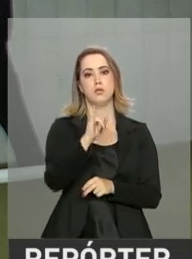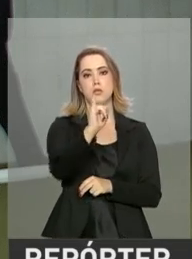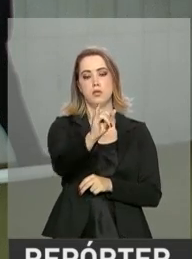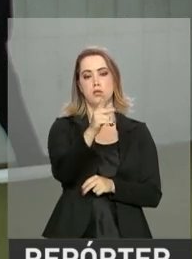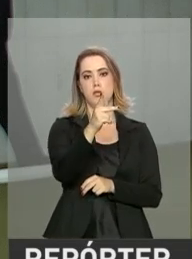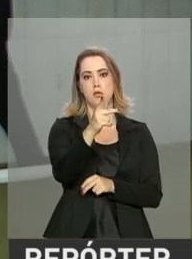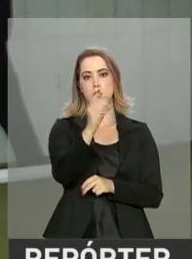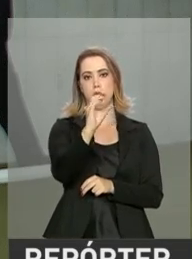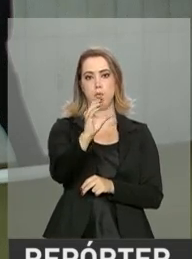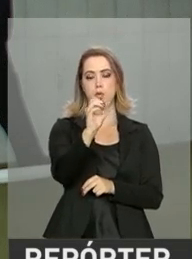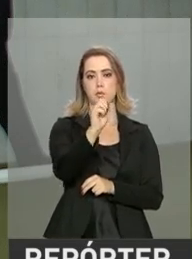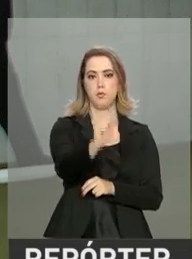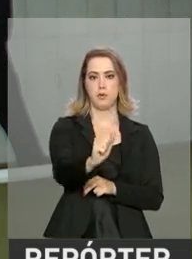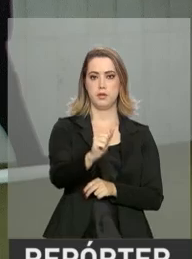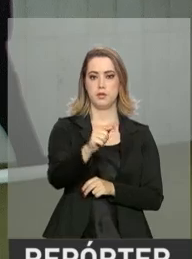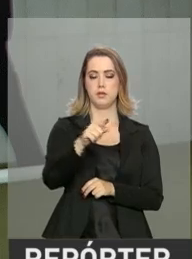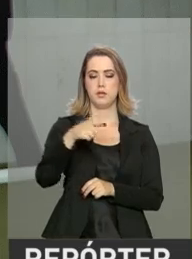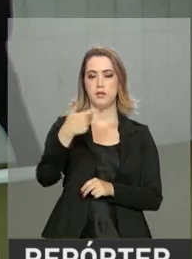inflação brasileira, de